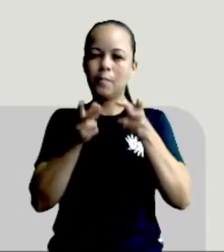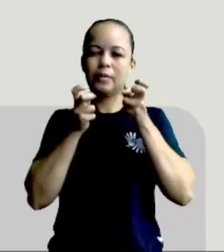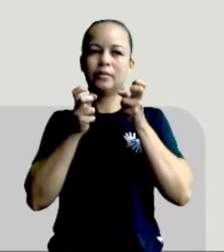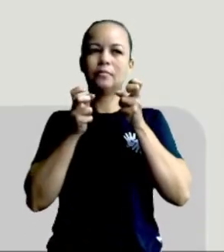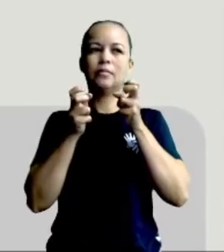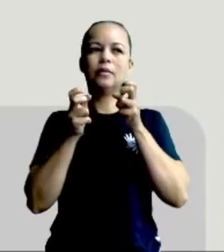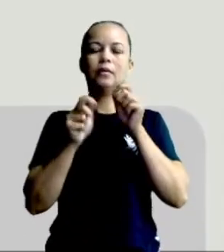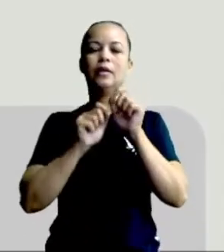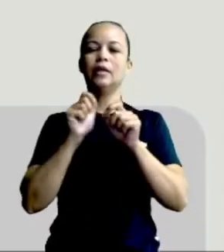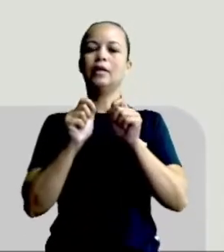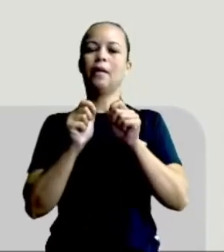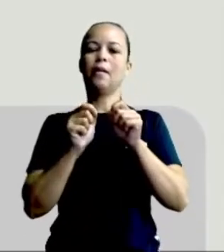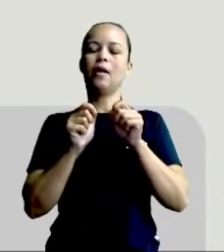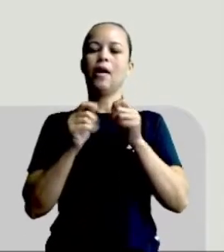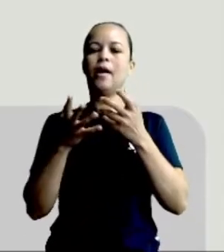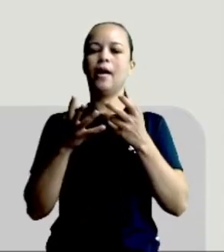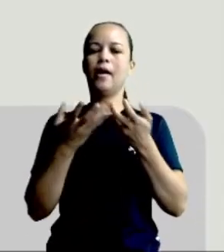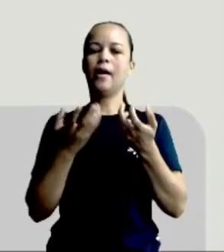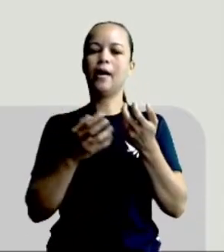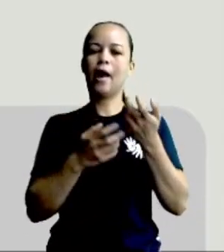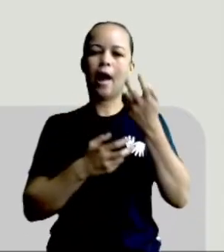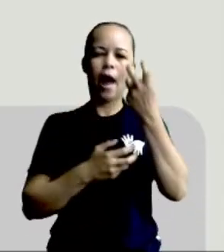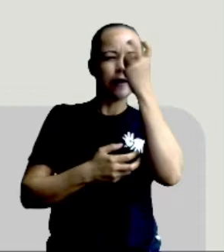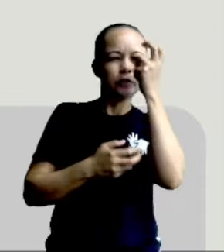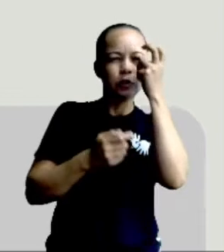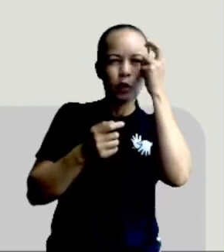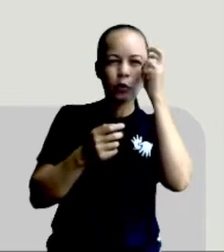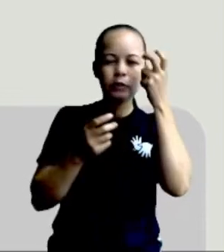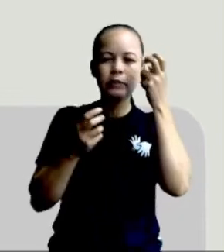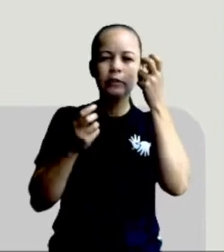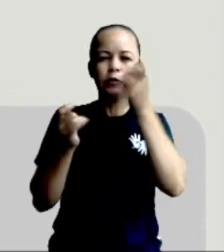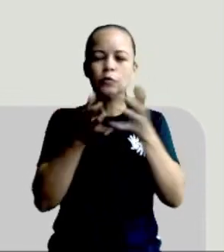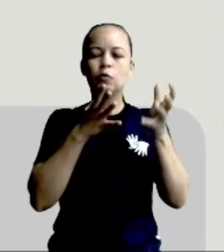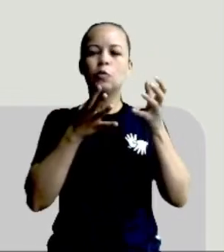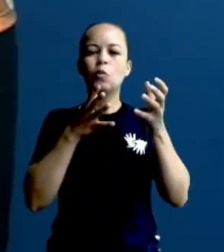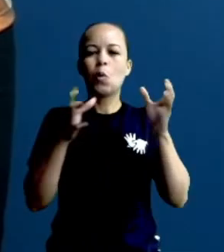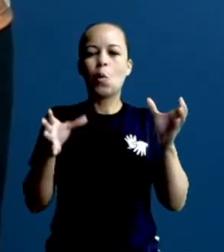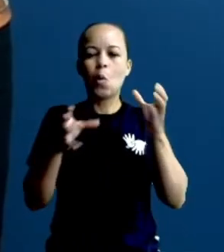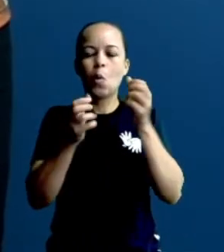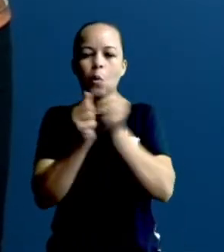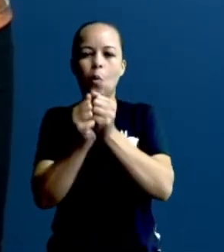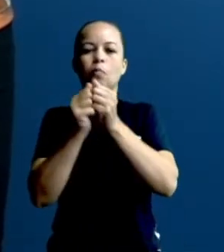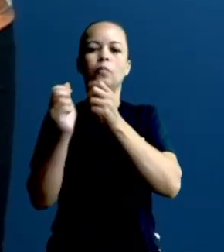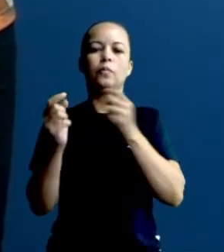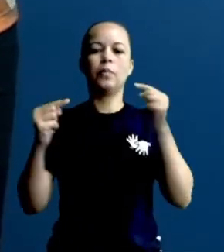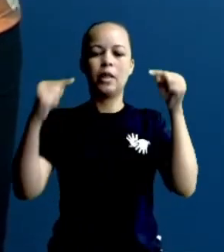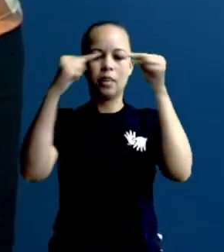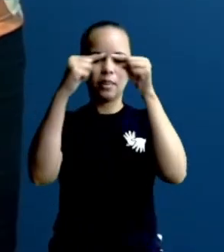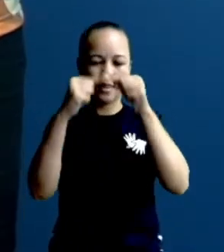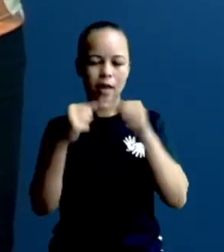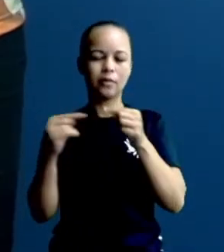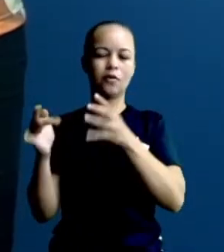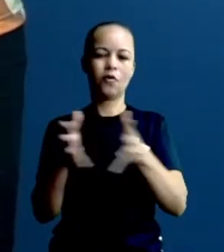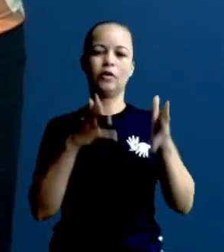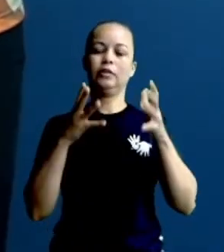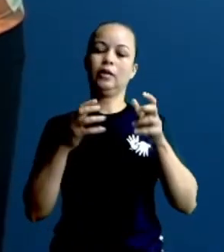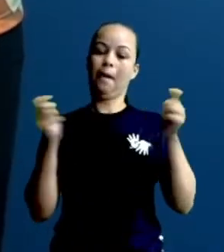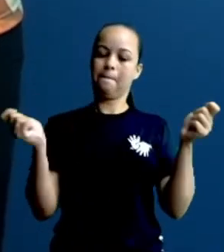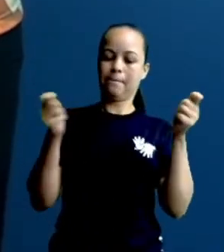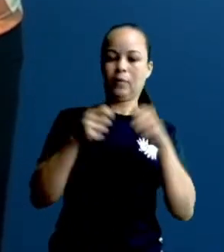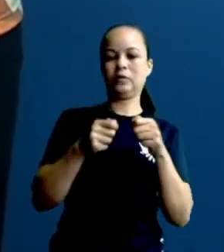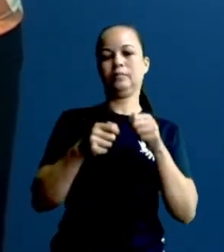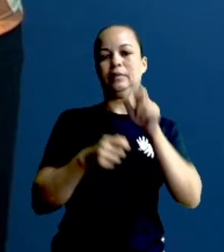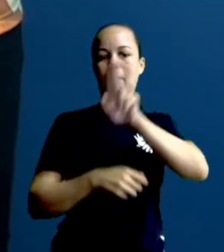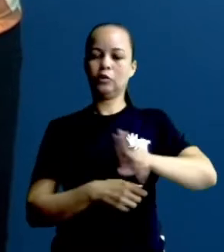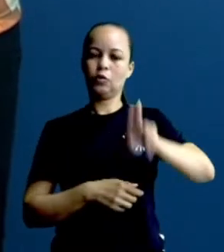gente pode fazer esse raciocínio combinatório, esse cálculo em cima da possibilidade de eu utilizar